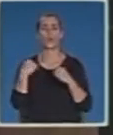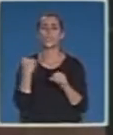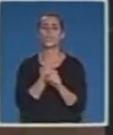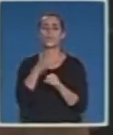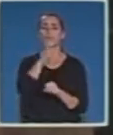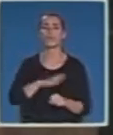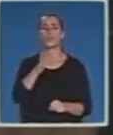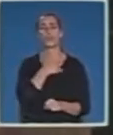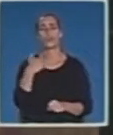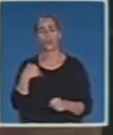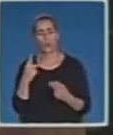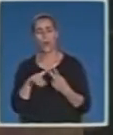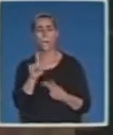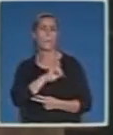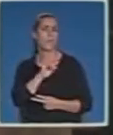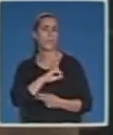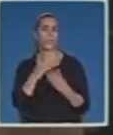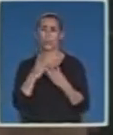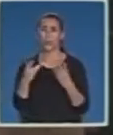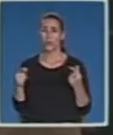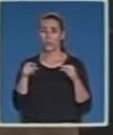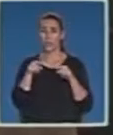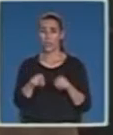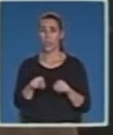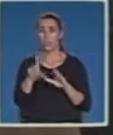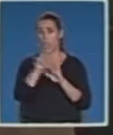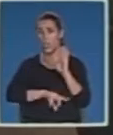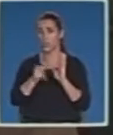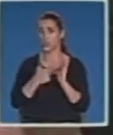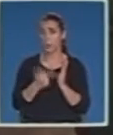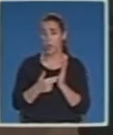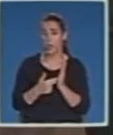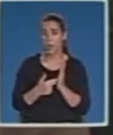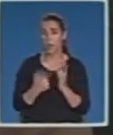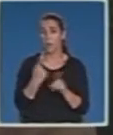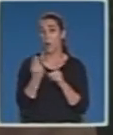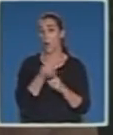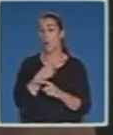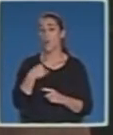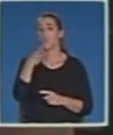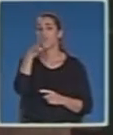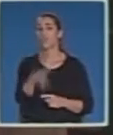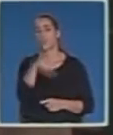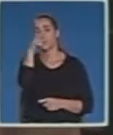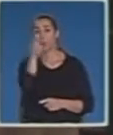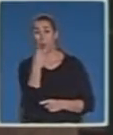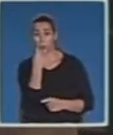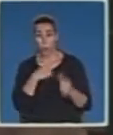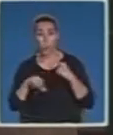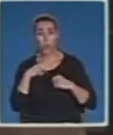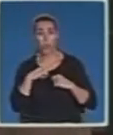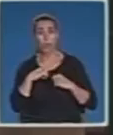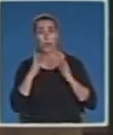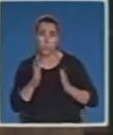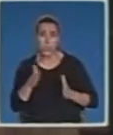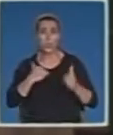de Saúde, quer com privados, para resolvermos esta questão das listas de espera. Porque um médico, quando diz que uma pessoa precisa ser operada, a pessoa precisa de